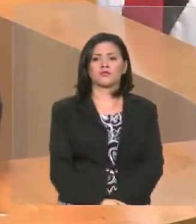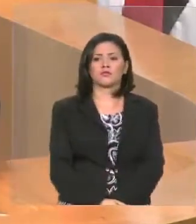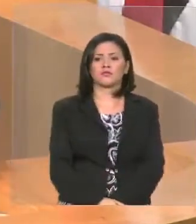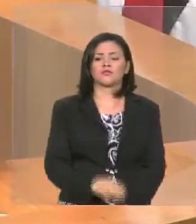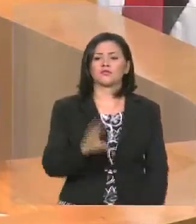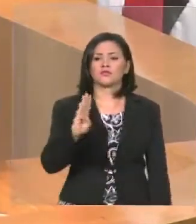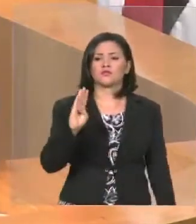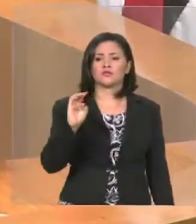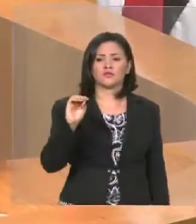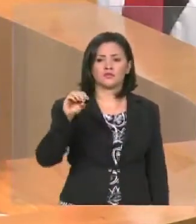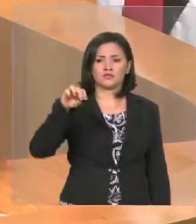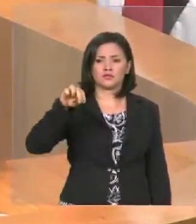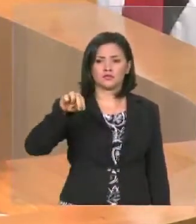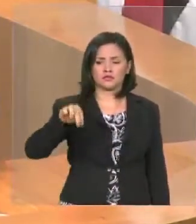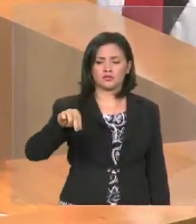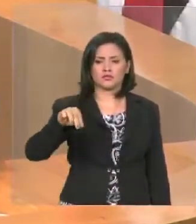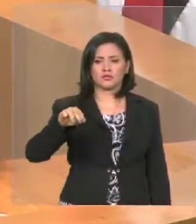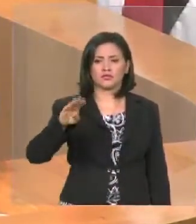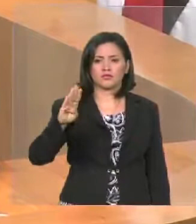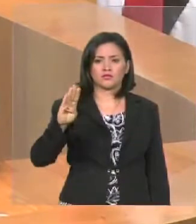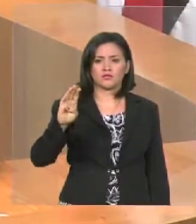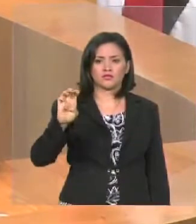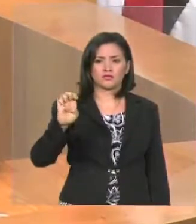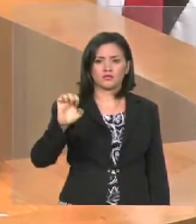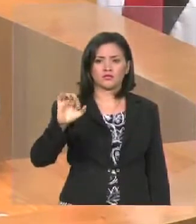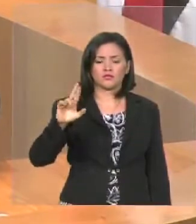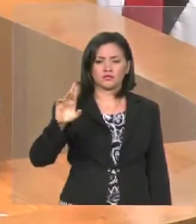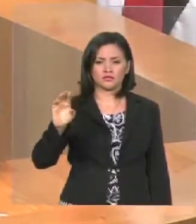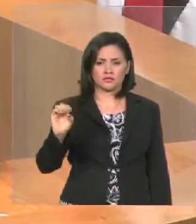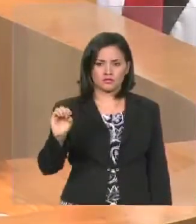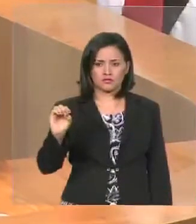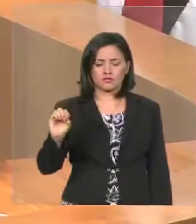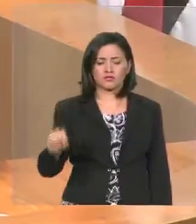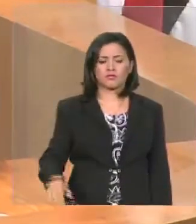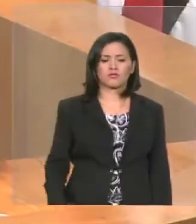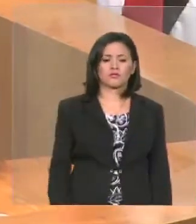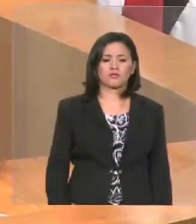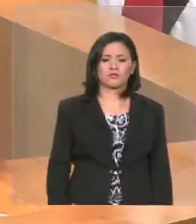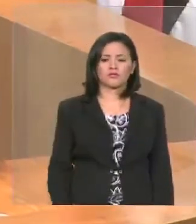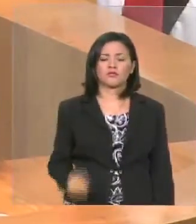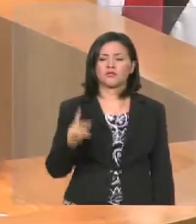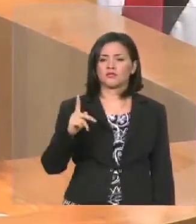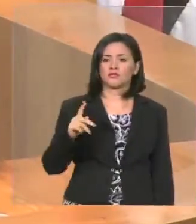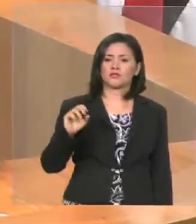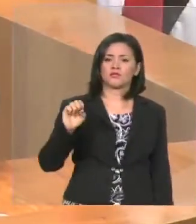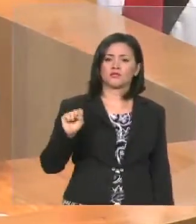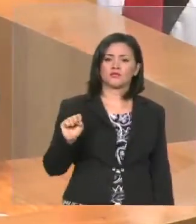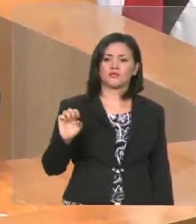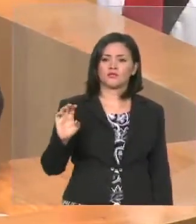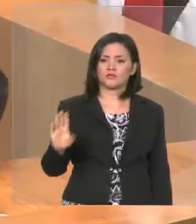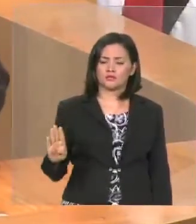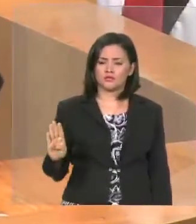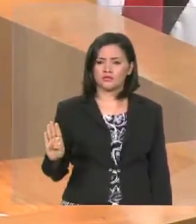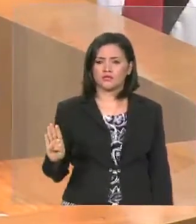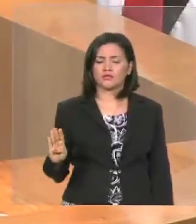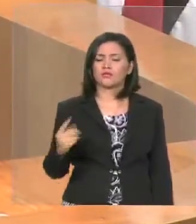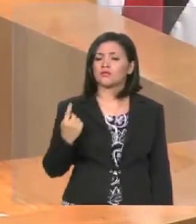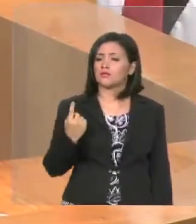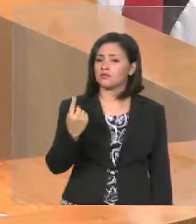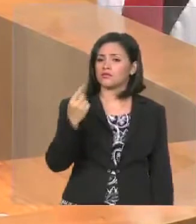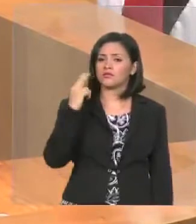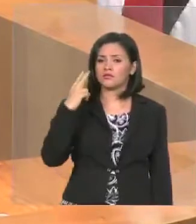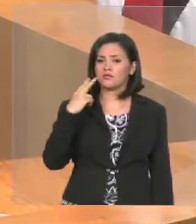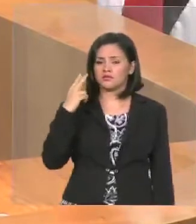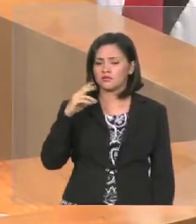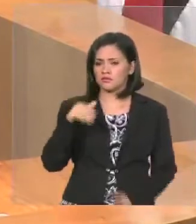Bombeiro, e o PHS, melhor, e o PSB, com um vereador eleito, que é o